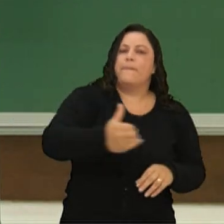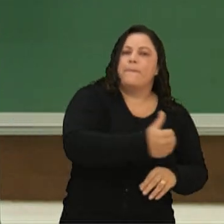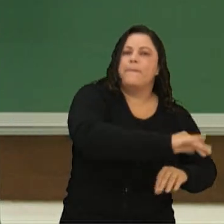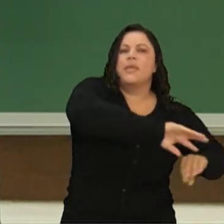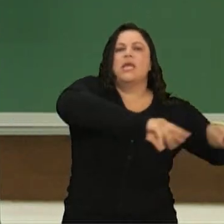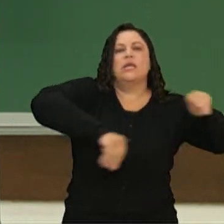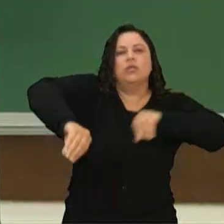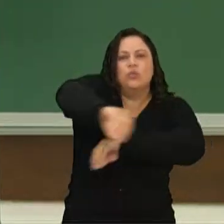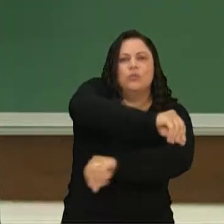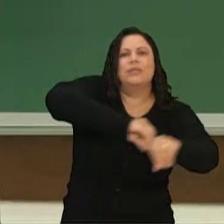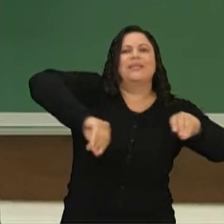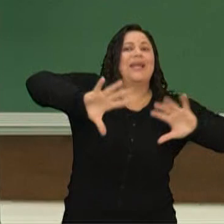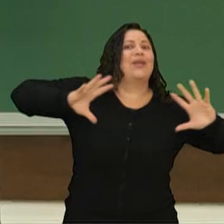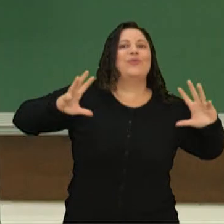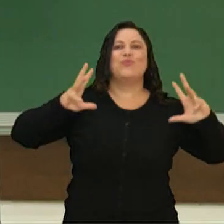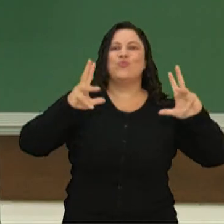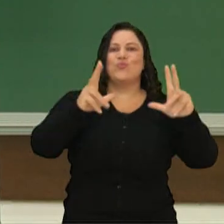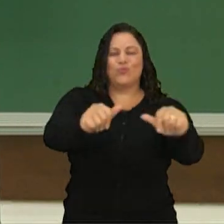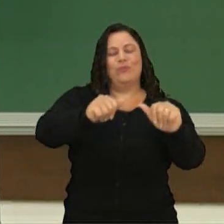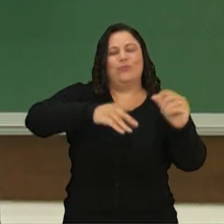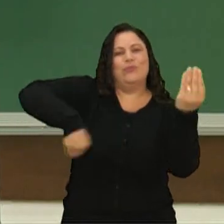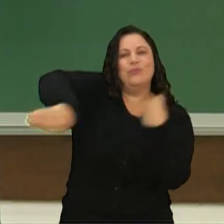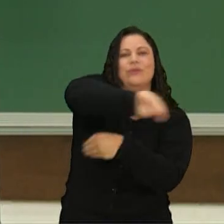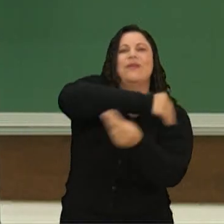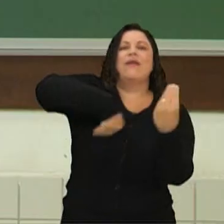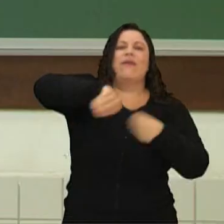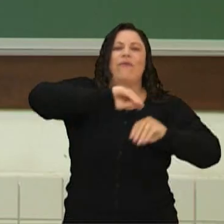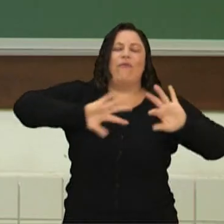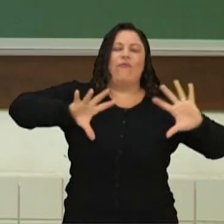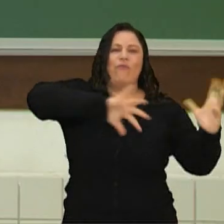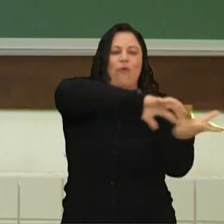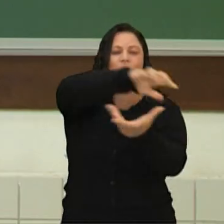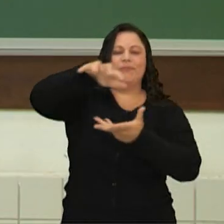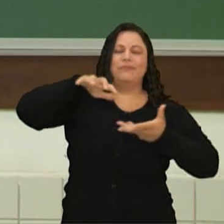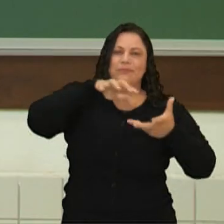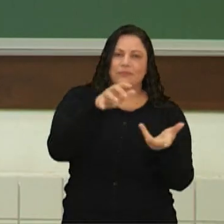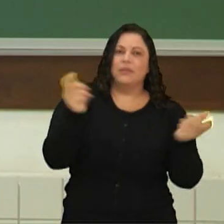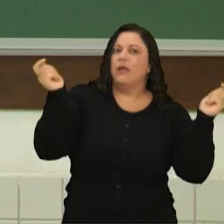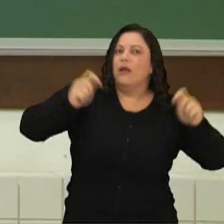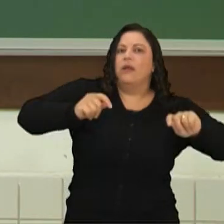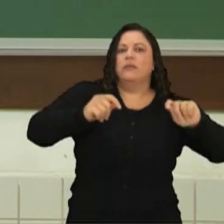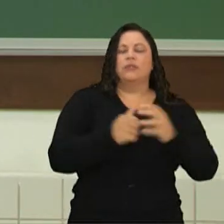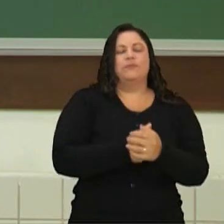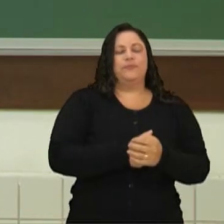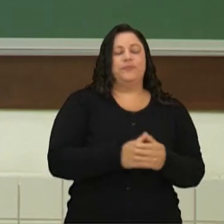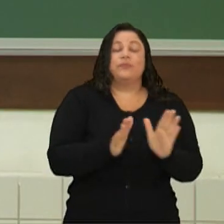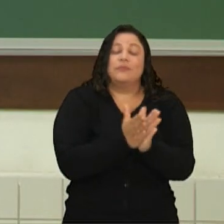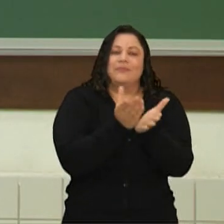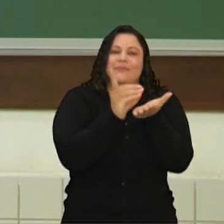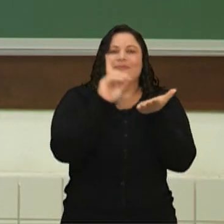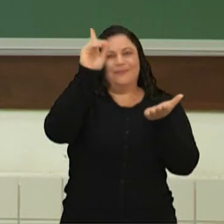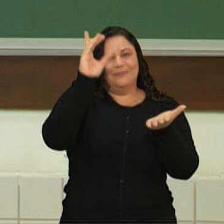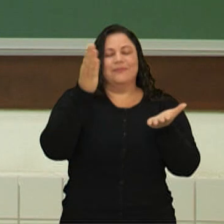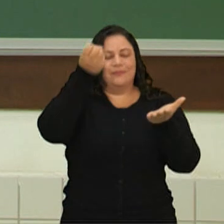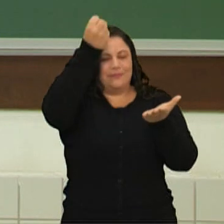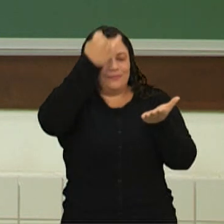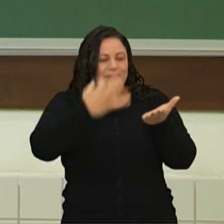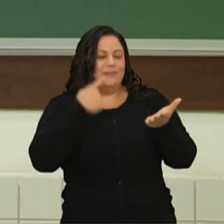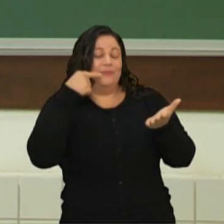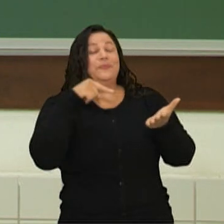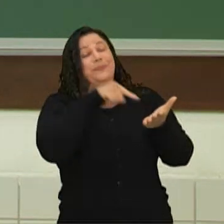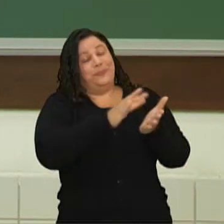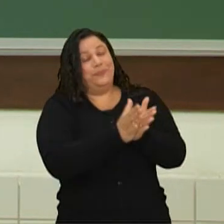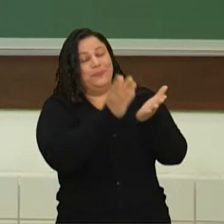sobre a terra. Nesse sentido, nesta passagem do texto sagrado, você vê que Deus dá ao homem o poder